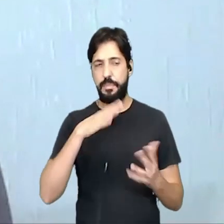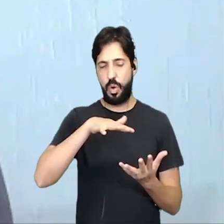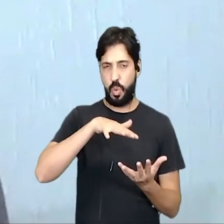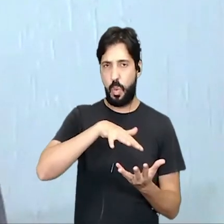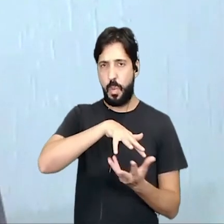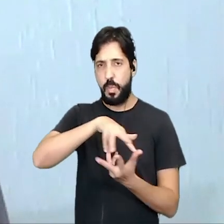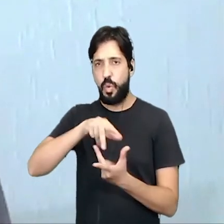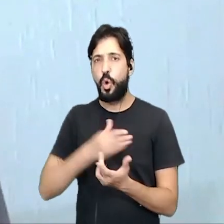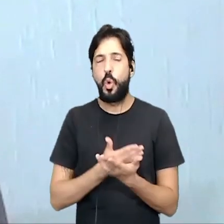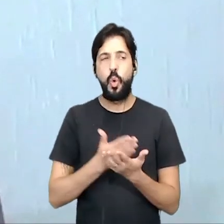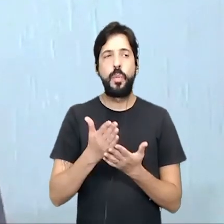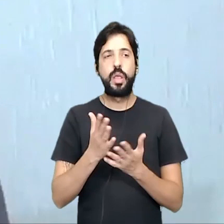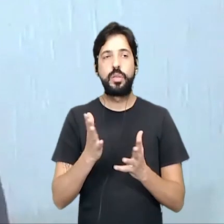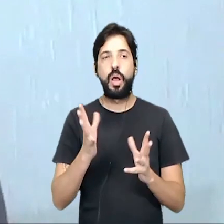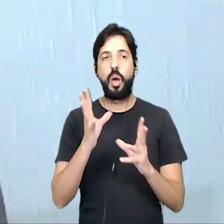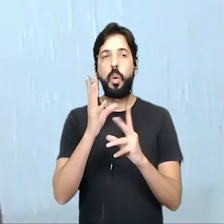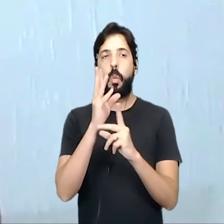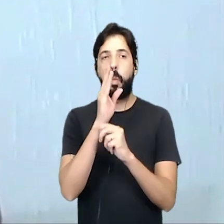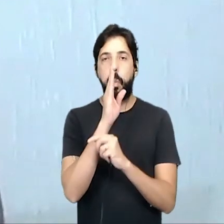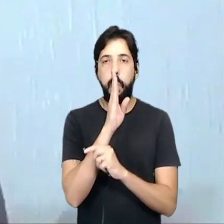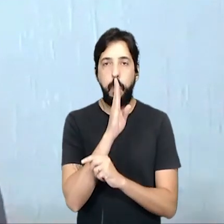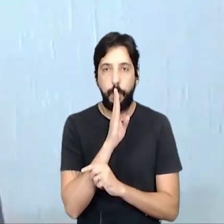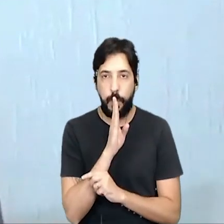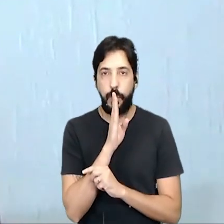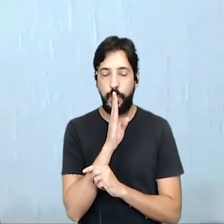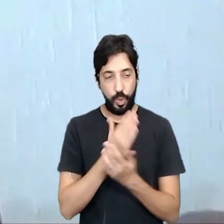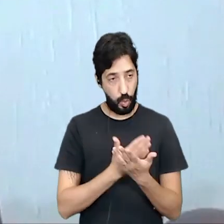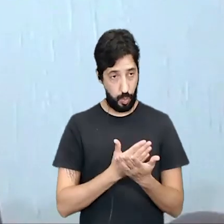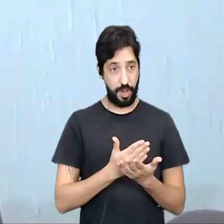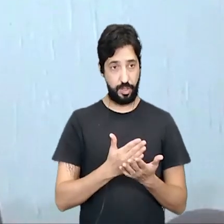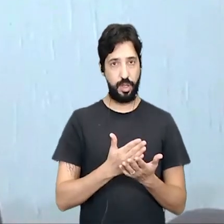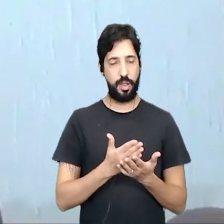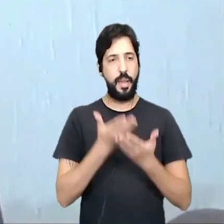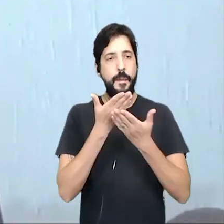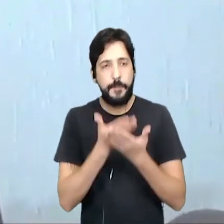mundo estava ficando em silêncio, estava perdendo